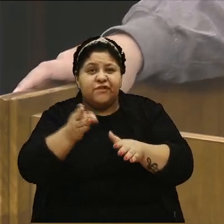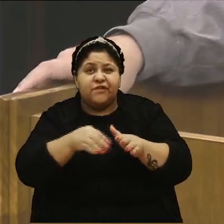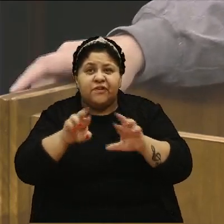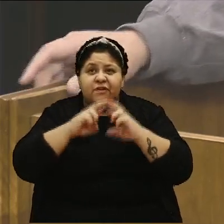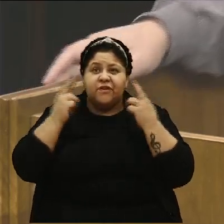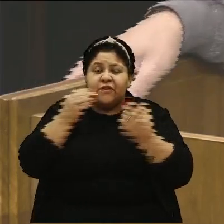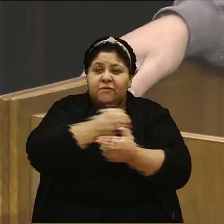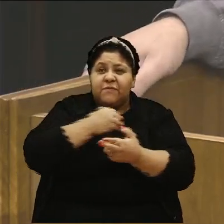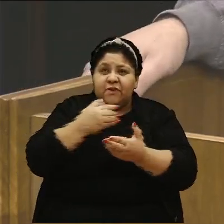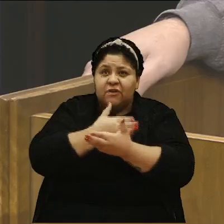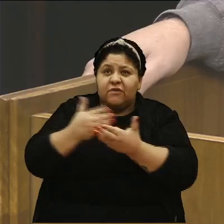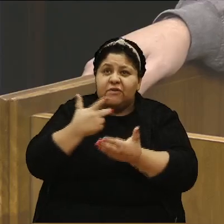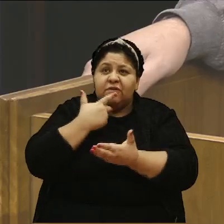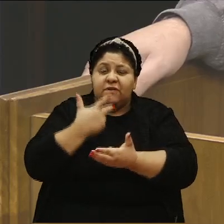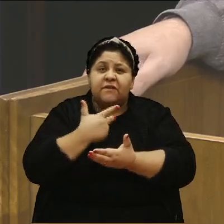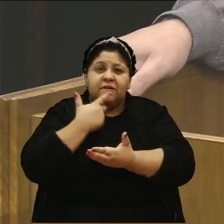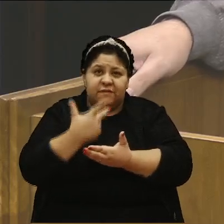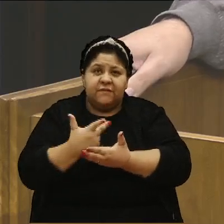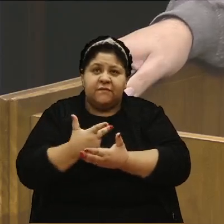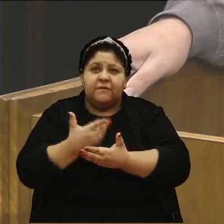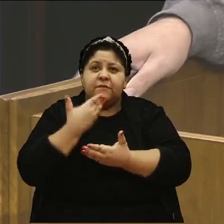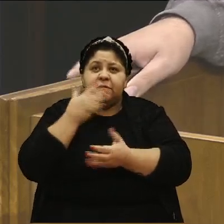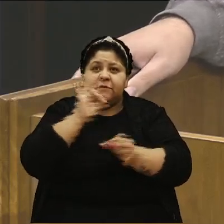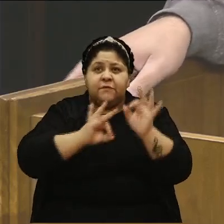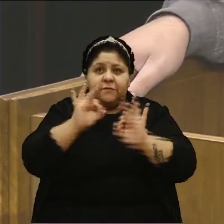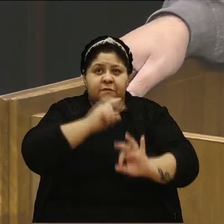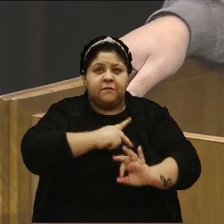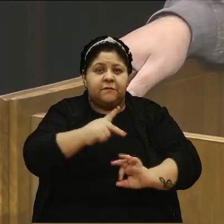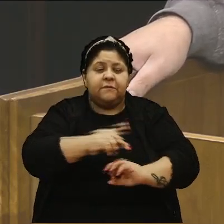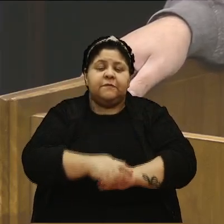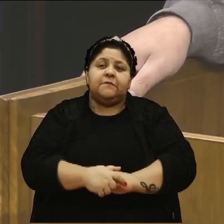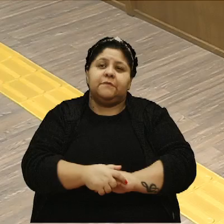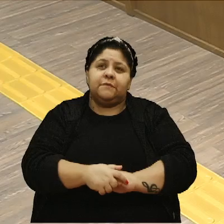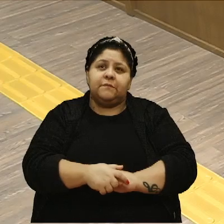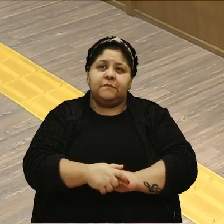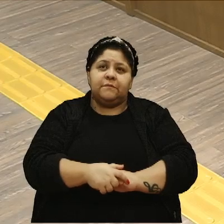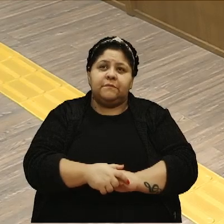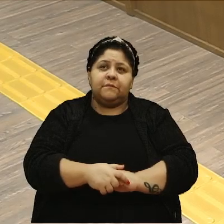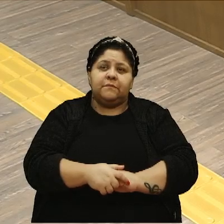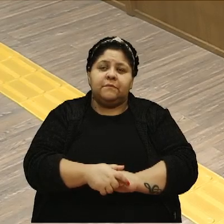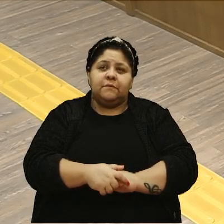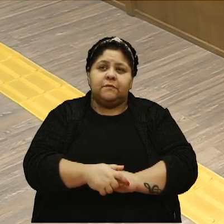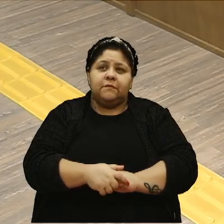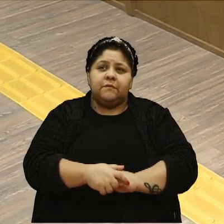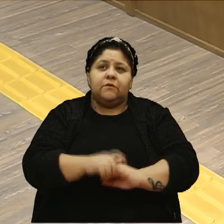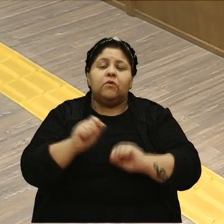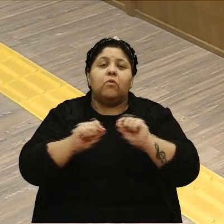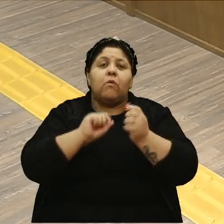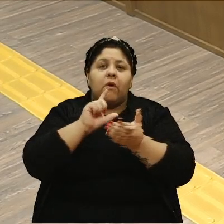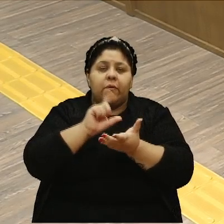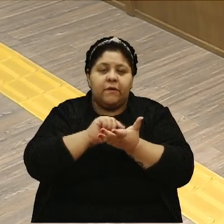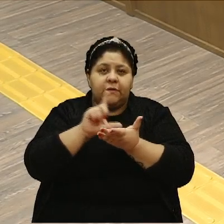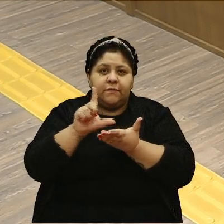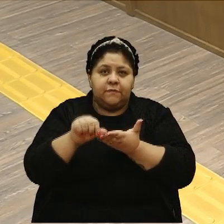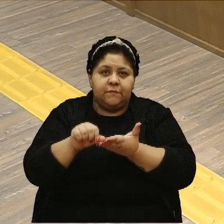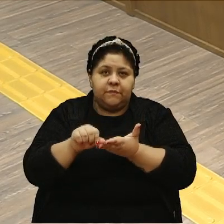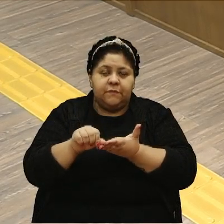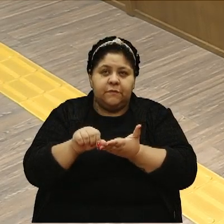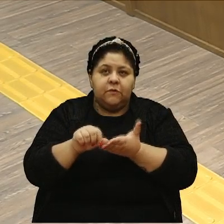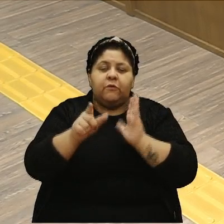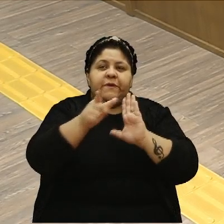médicos começaram a falar, a senhora levantou e foi embora. Questão de ordem, senhor presidente. Pois não, vereadora, qual artigo?